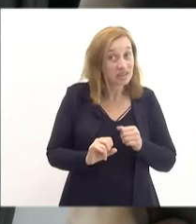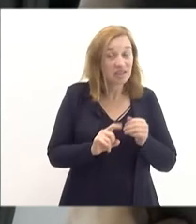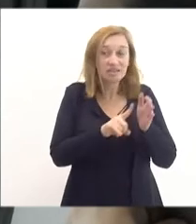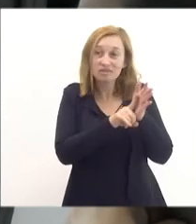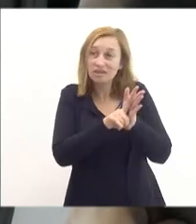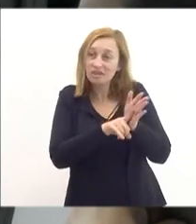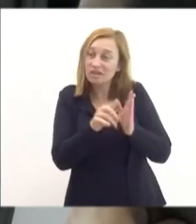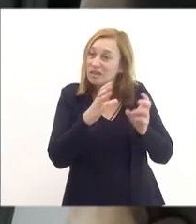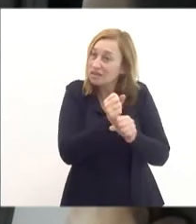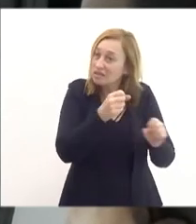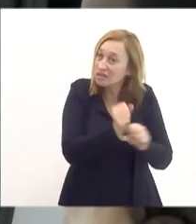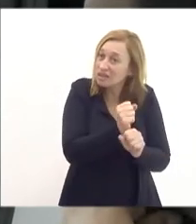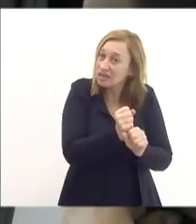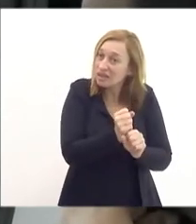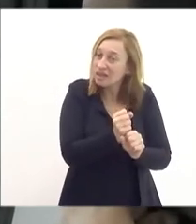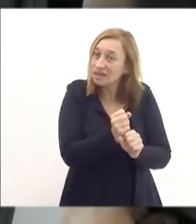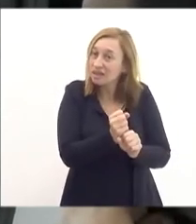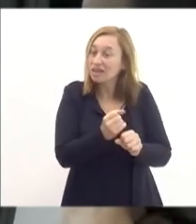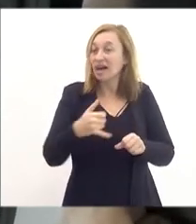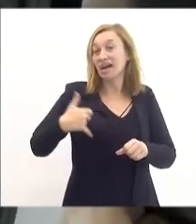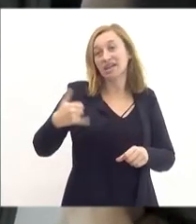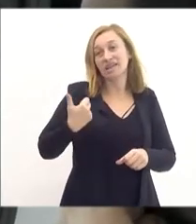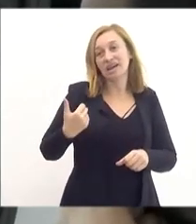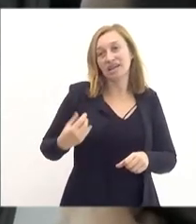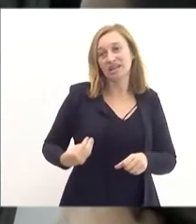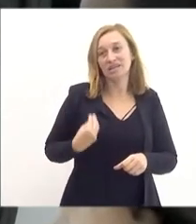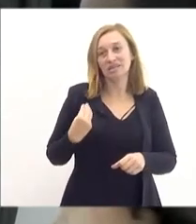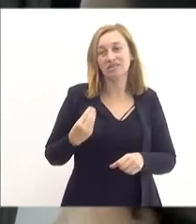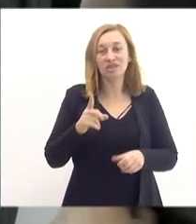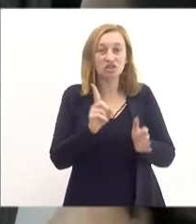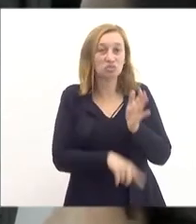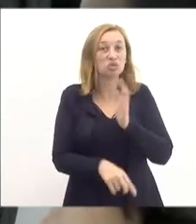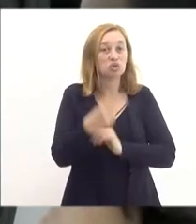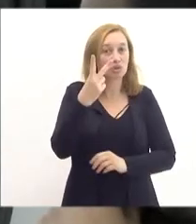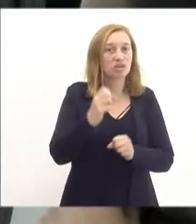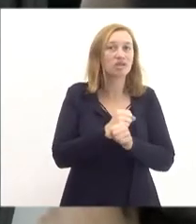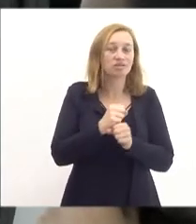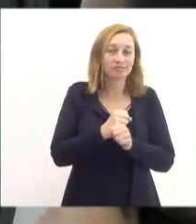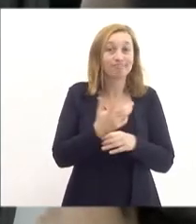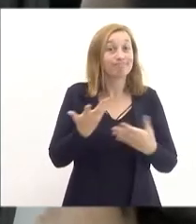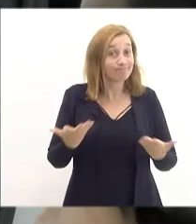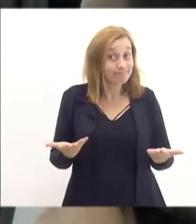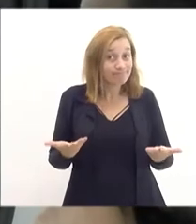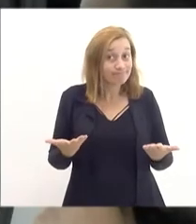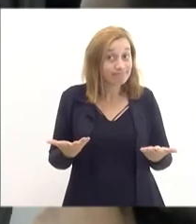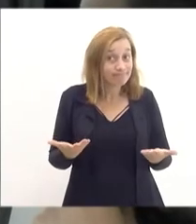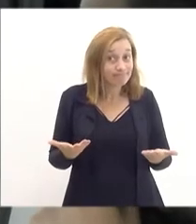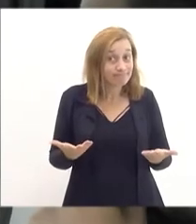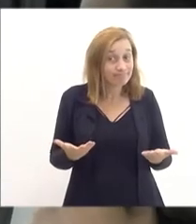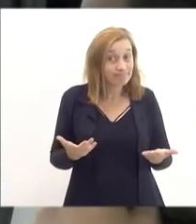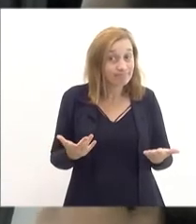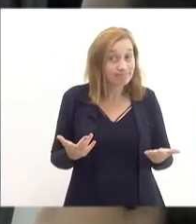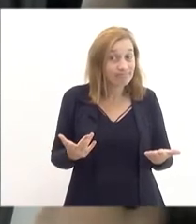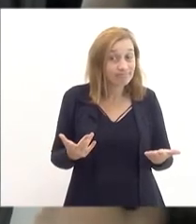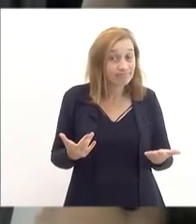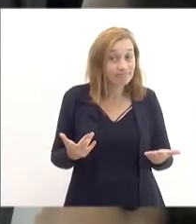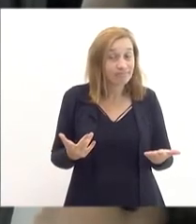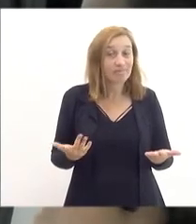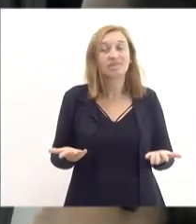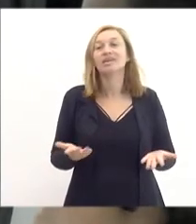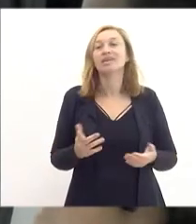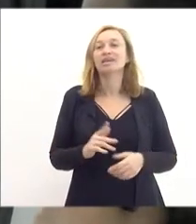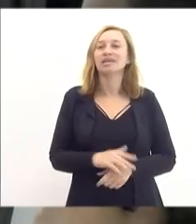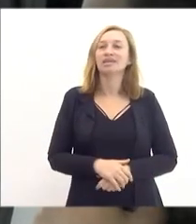idade esperada de vida, que vai diminuir uns 2 anos. E a peculiaridade,